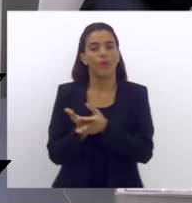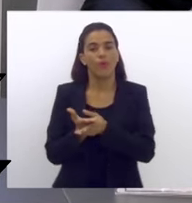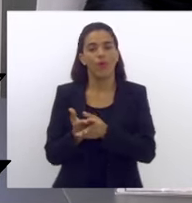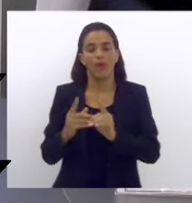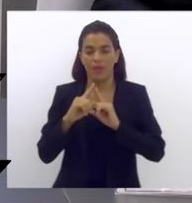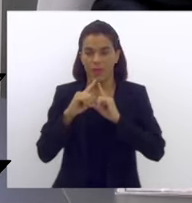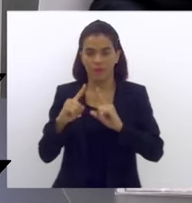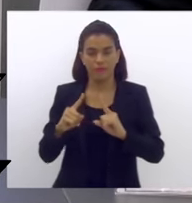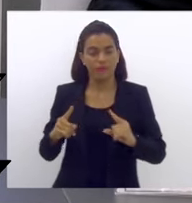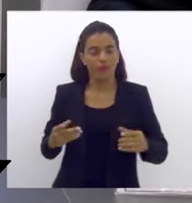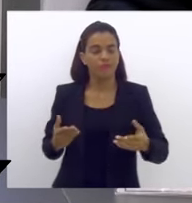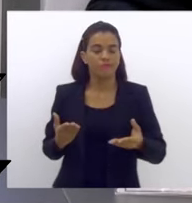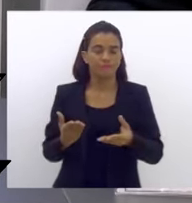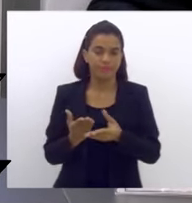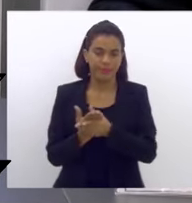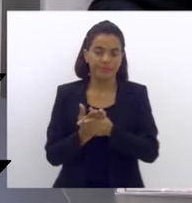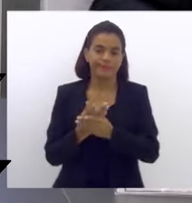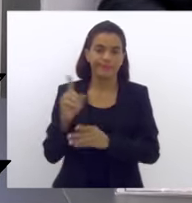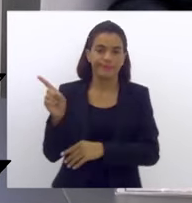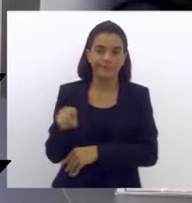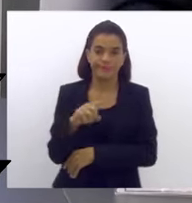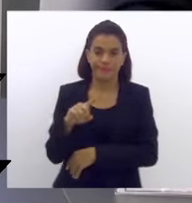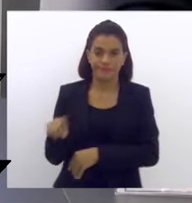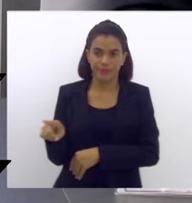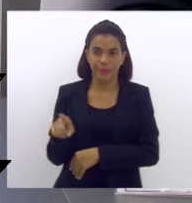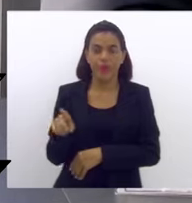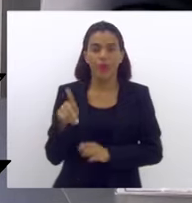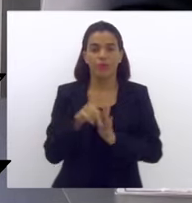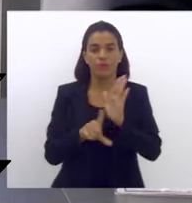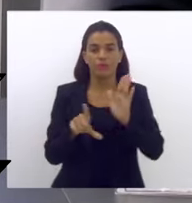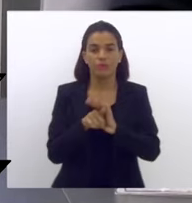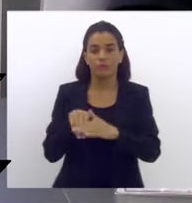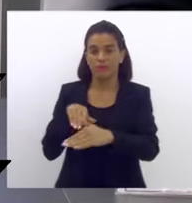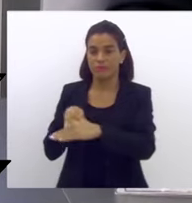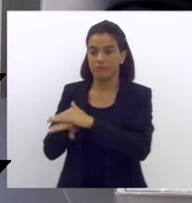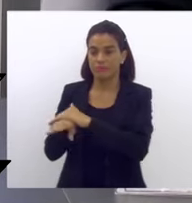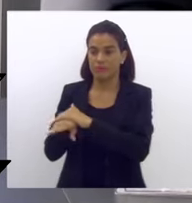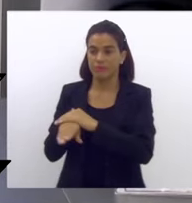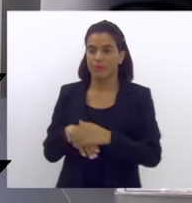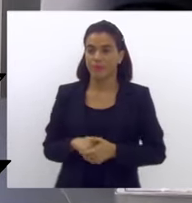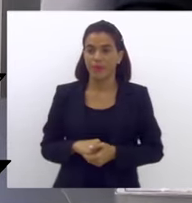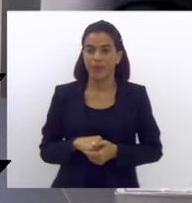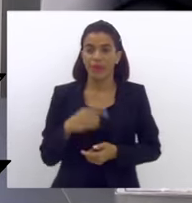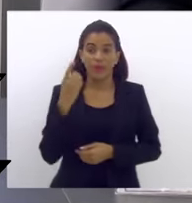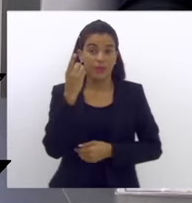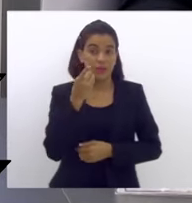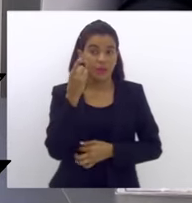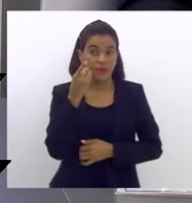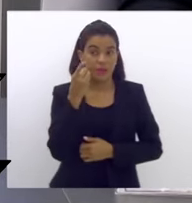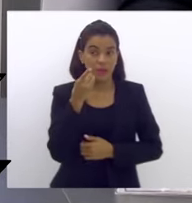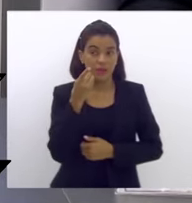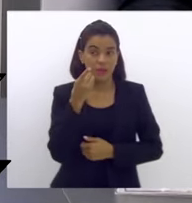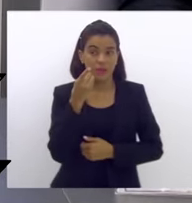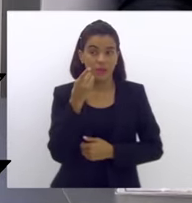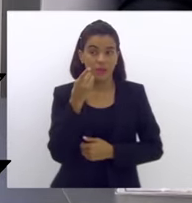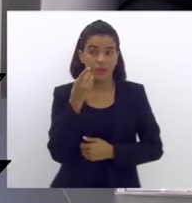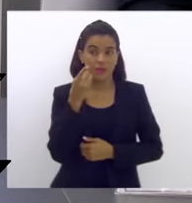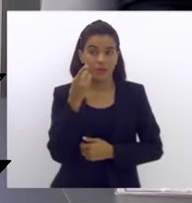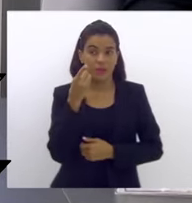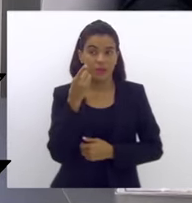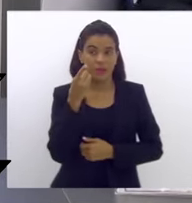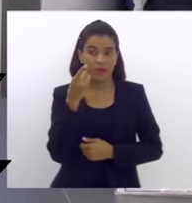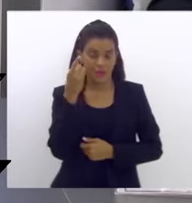indeferiu original pela inconstitucionalidade o projeto vai arquivo Presidente pois não Deputado quem chamou Deputado Luis